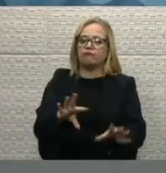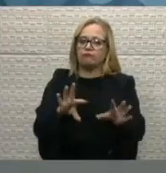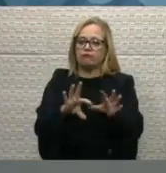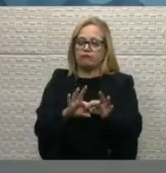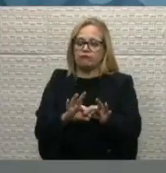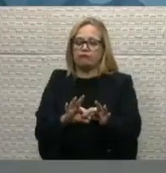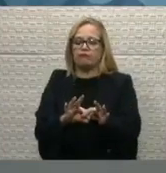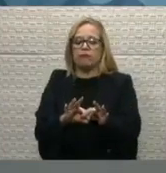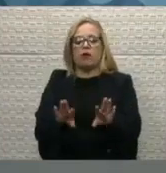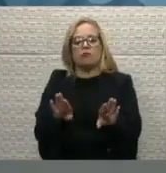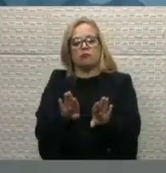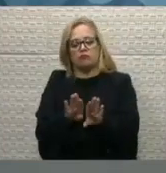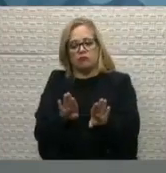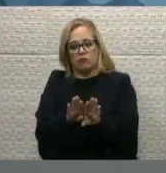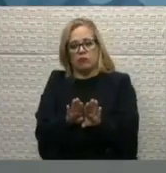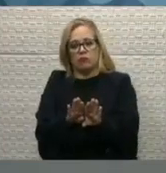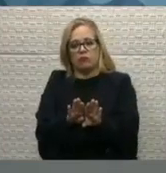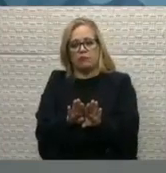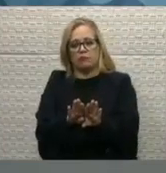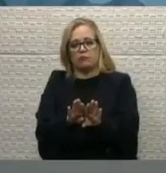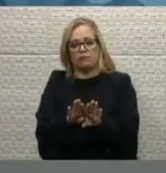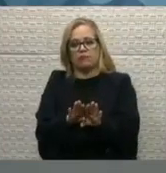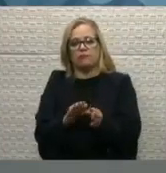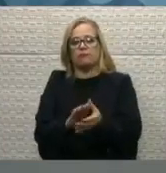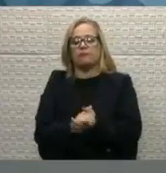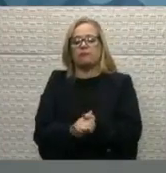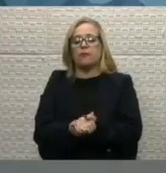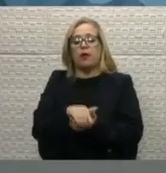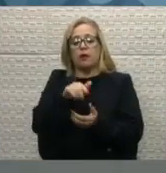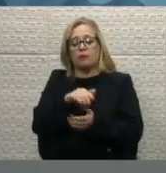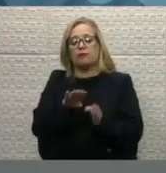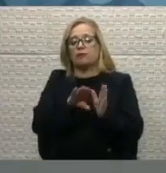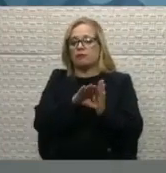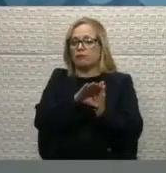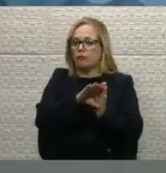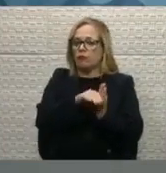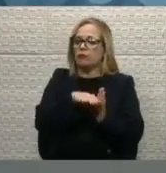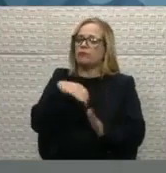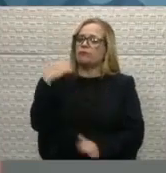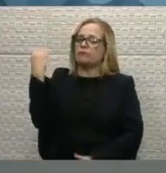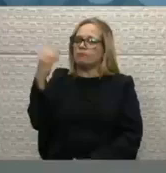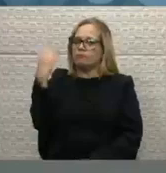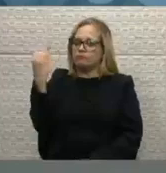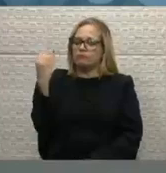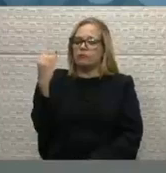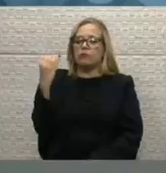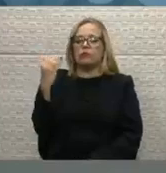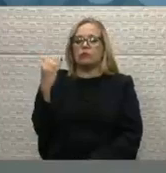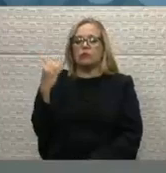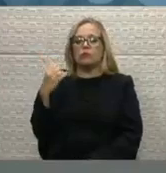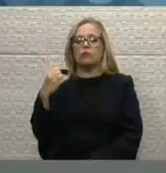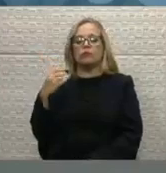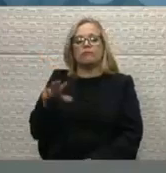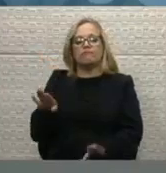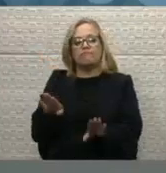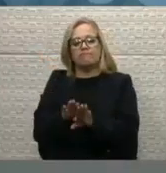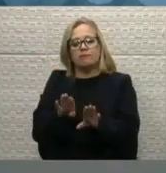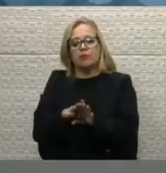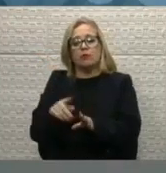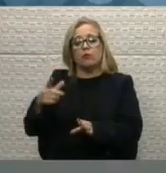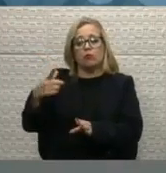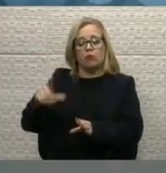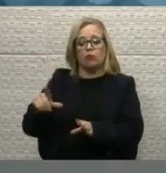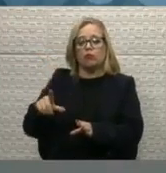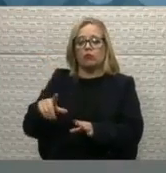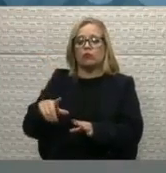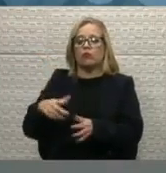não preciso identificar condições. Então, esses conceitos eles são importantes não só para a álgebra linear, mas também para outros